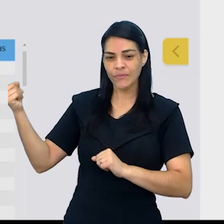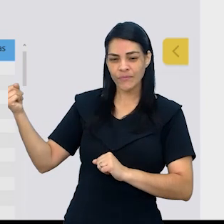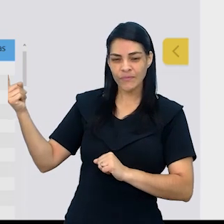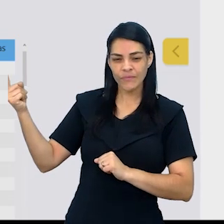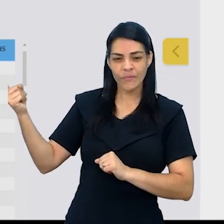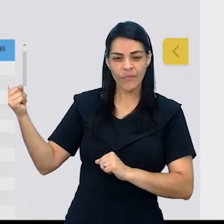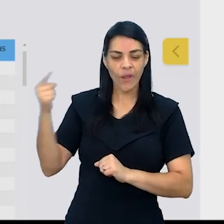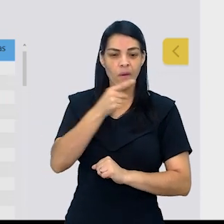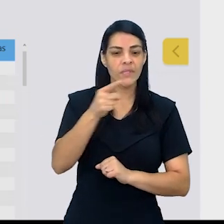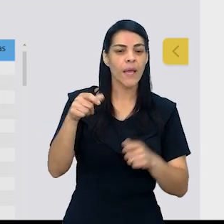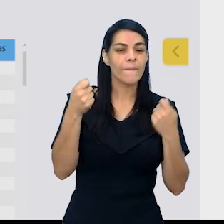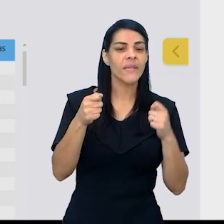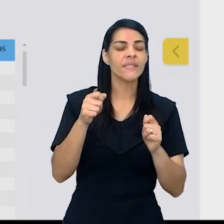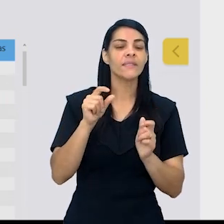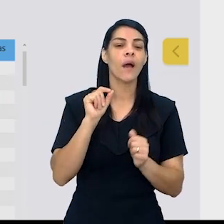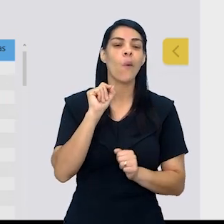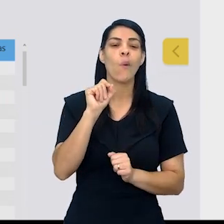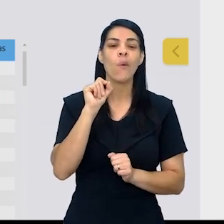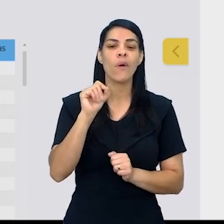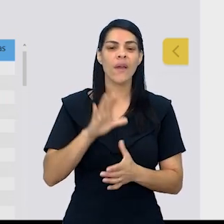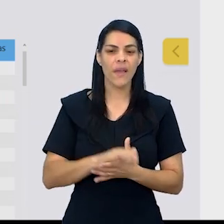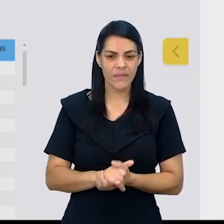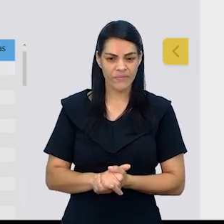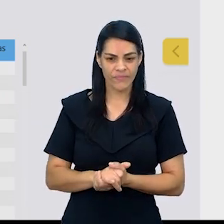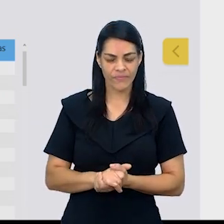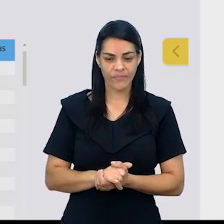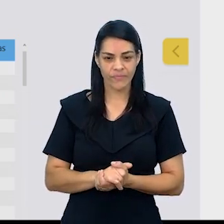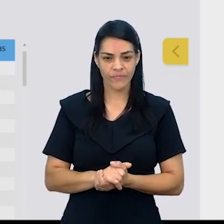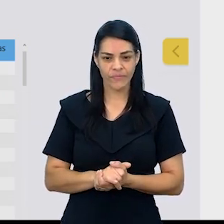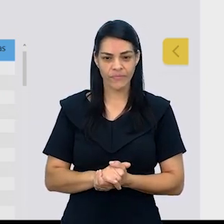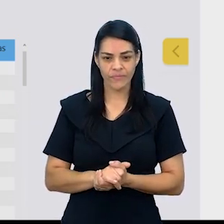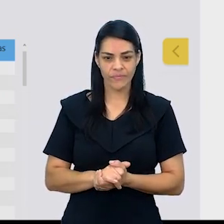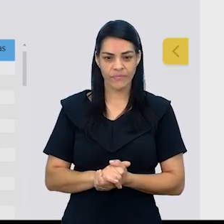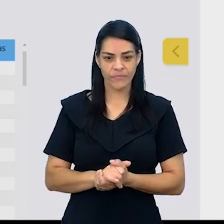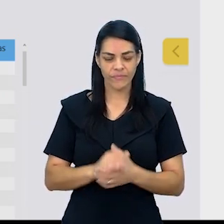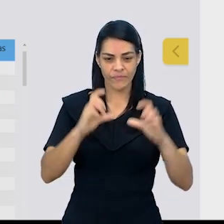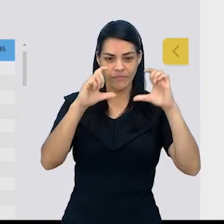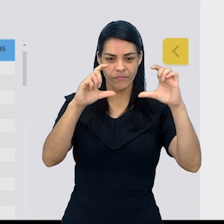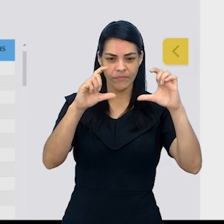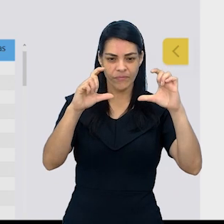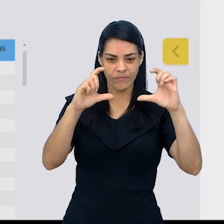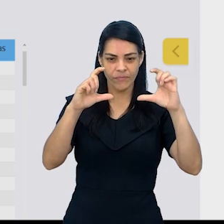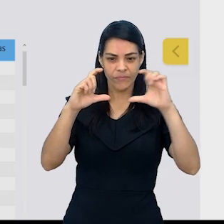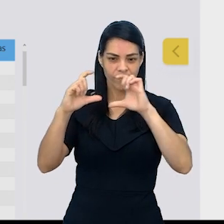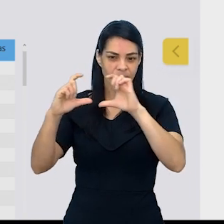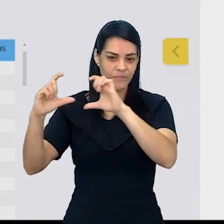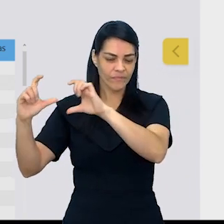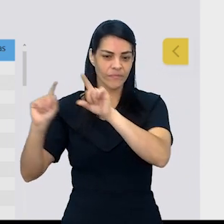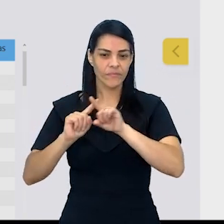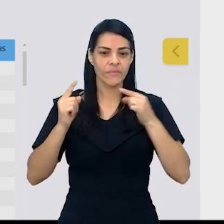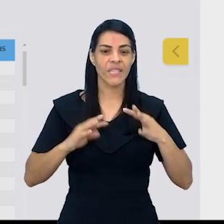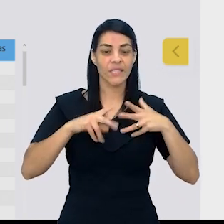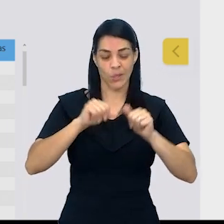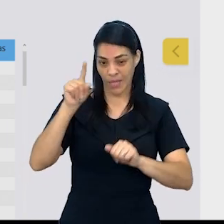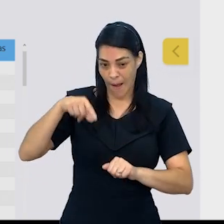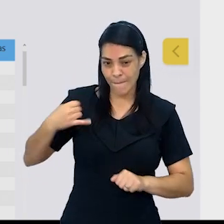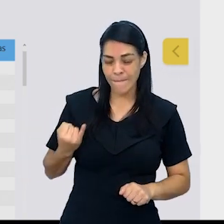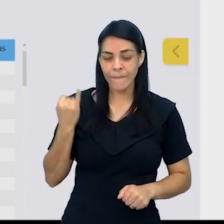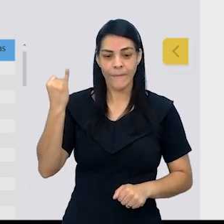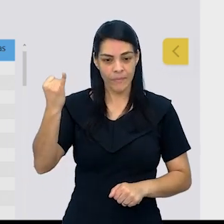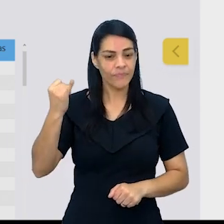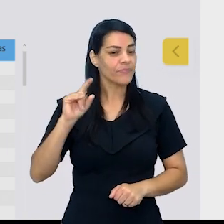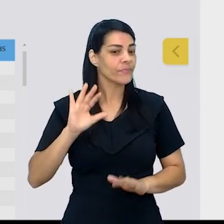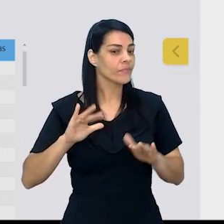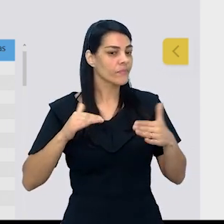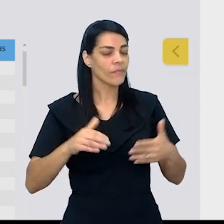vocês vocês devem ter menos menos abinhas mas todas são muito importantes então